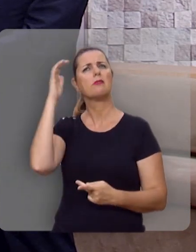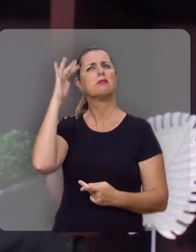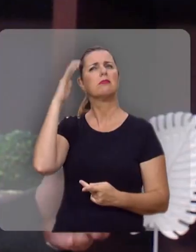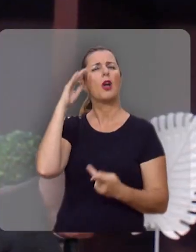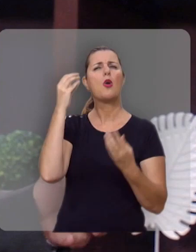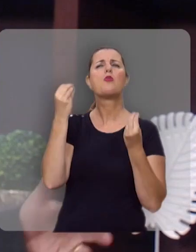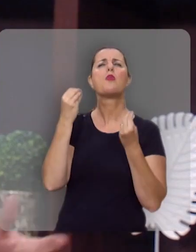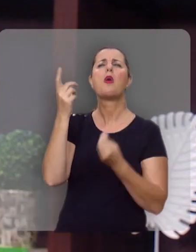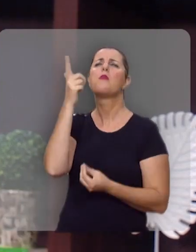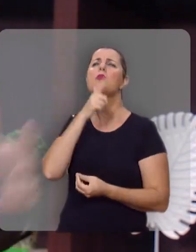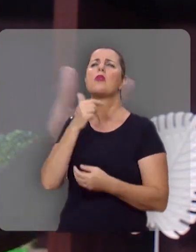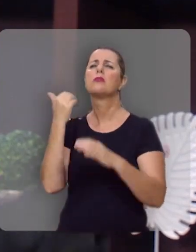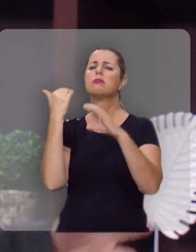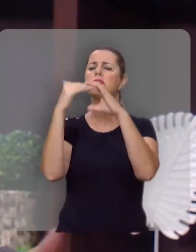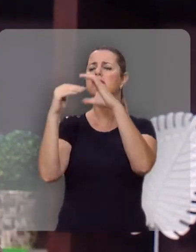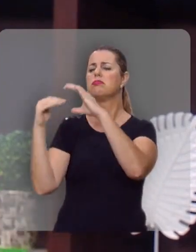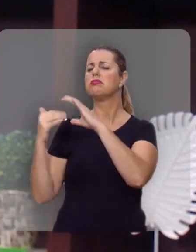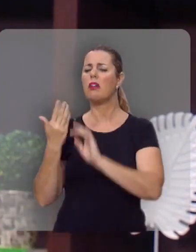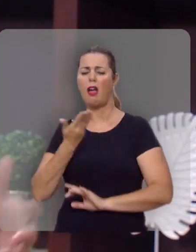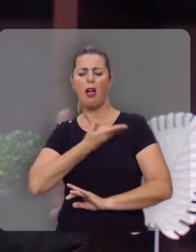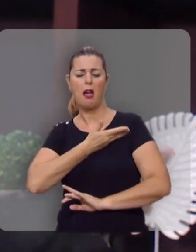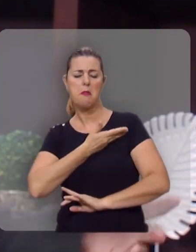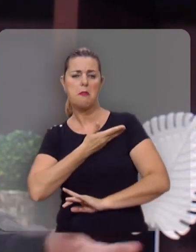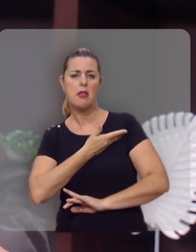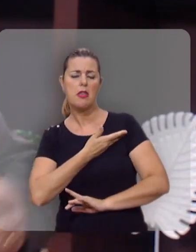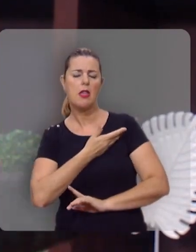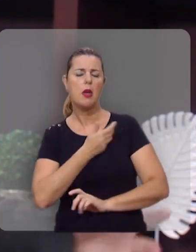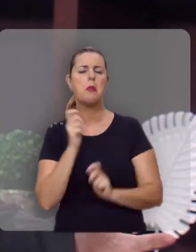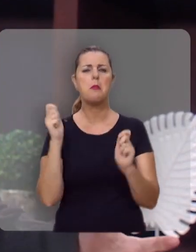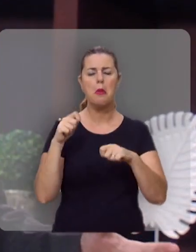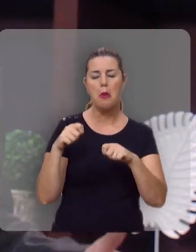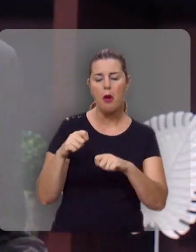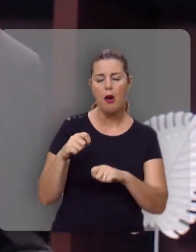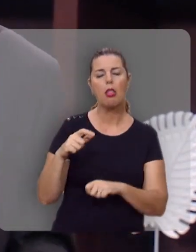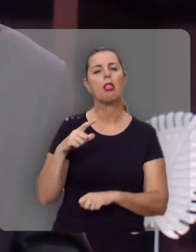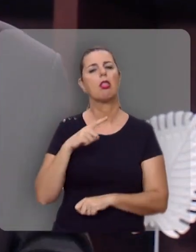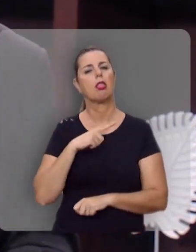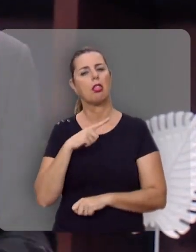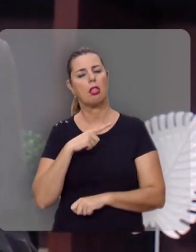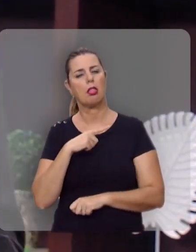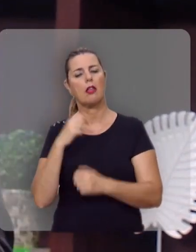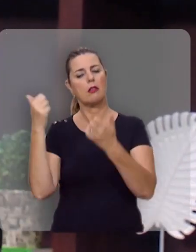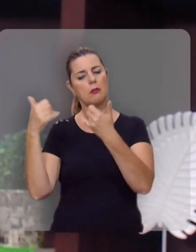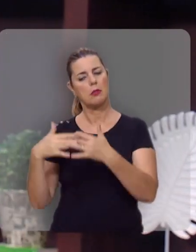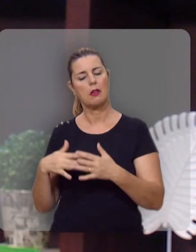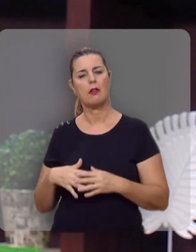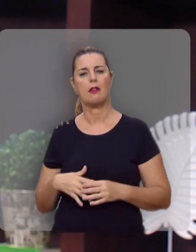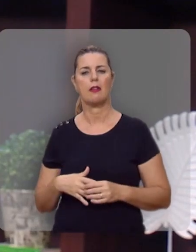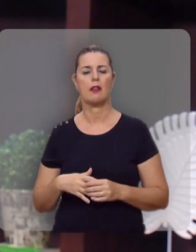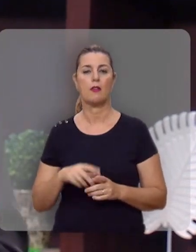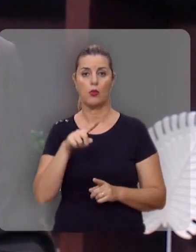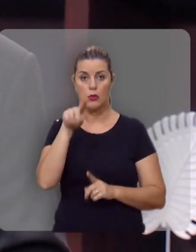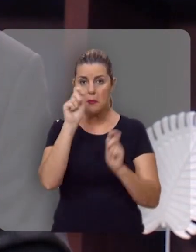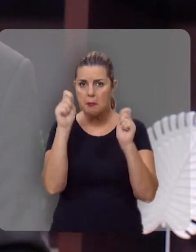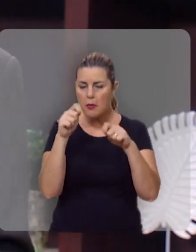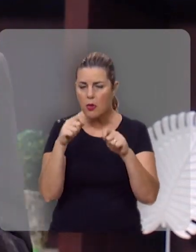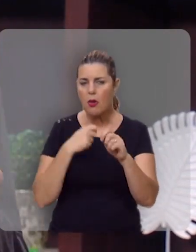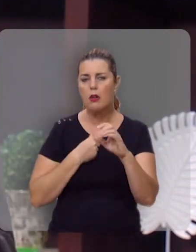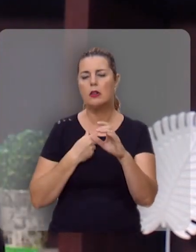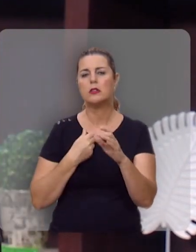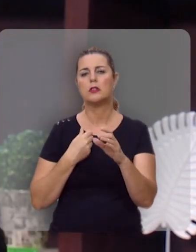nossa, mas como eu gostaria de enviá-la para um amigo, para um parente. Tem jeito de fazer isso? Então, tem explica sim, para nós. você pode